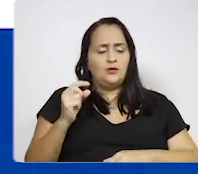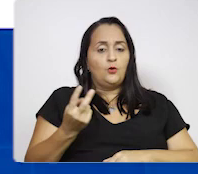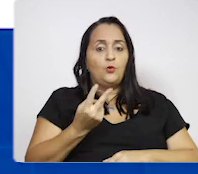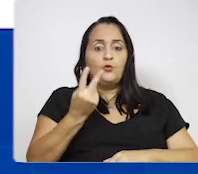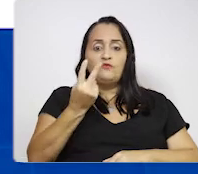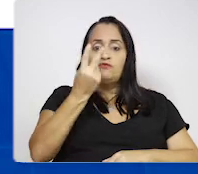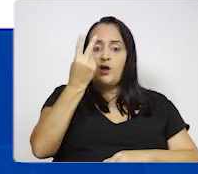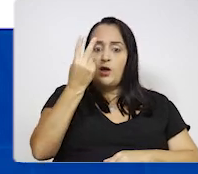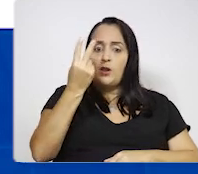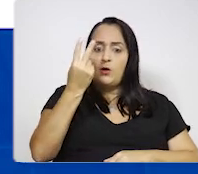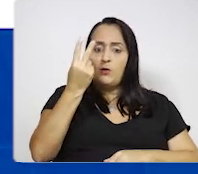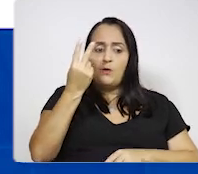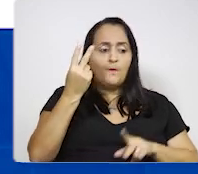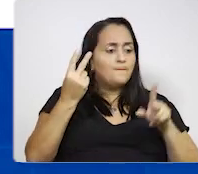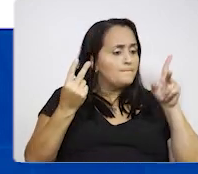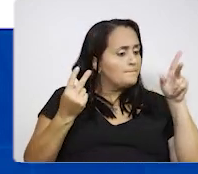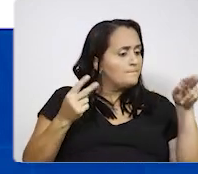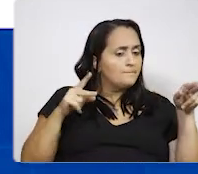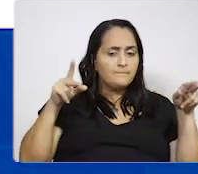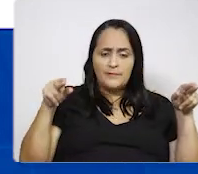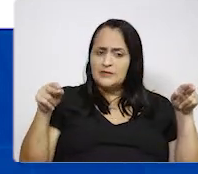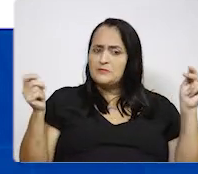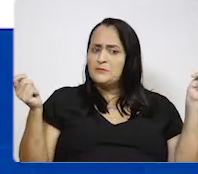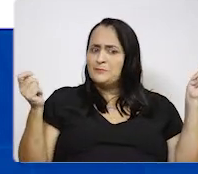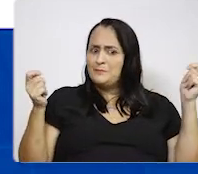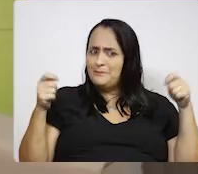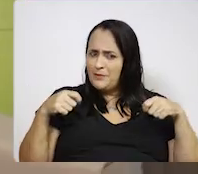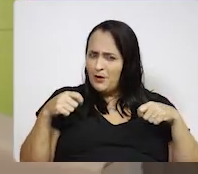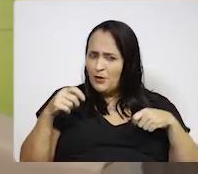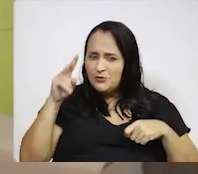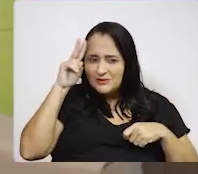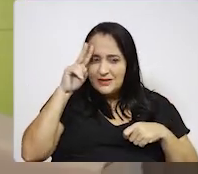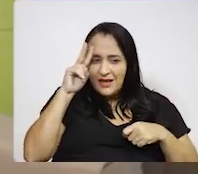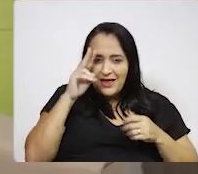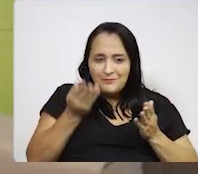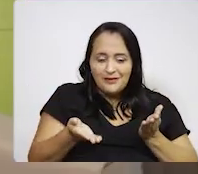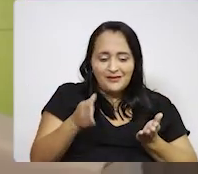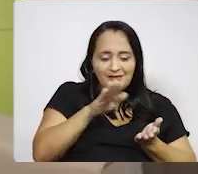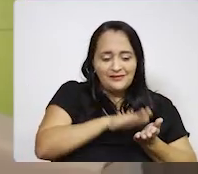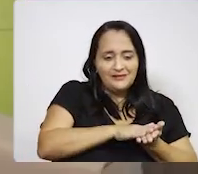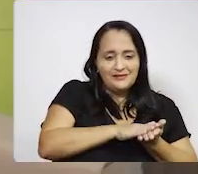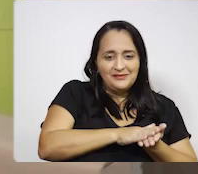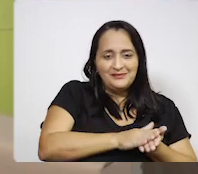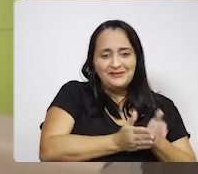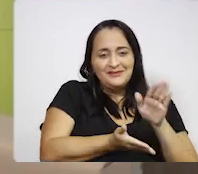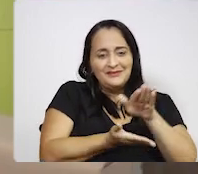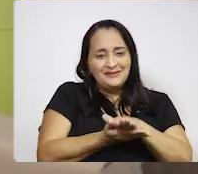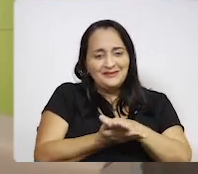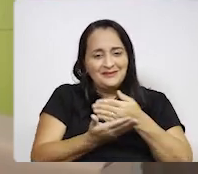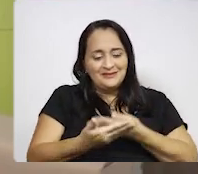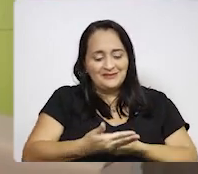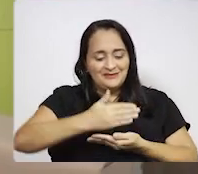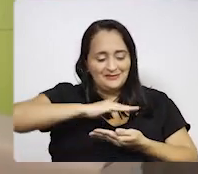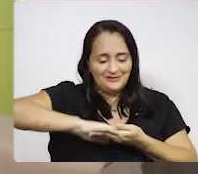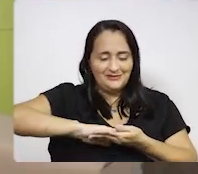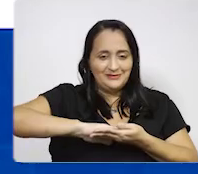ser representado por frações equivalentes. Lembra da dobradura que fizemos na aula anterior?